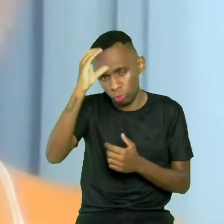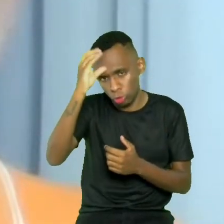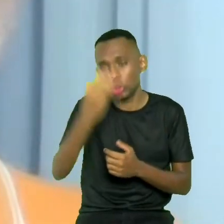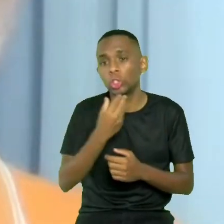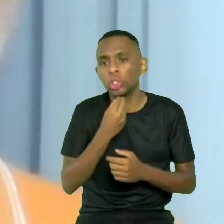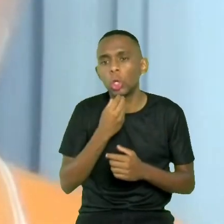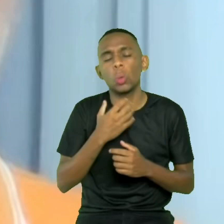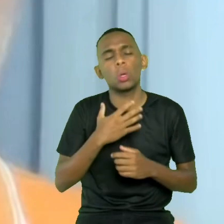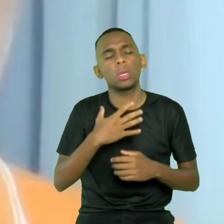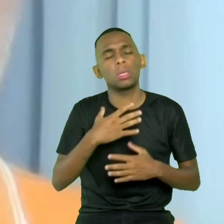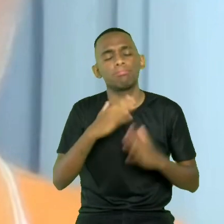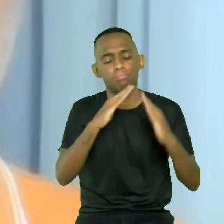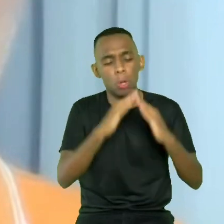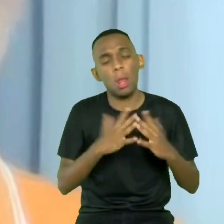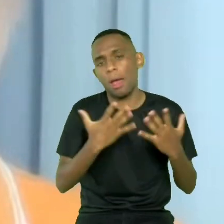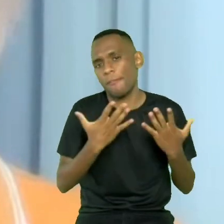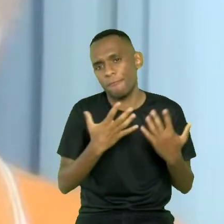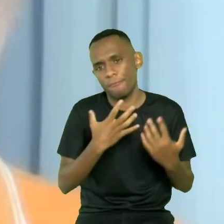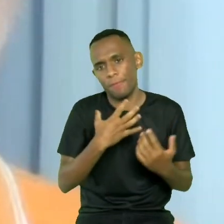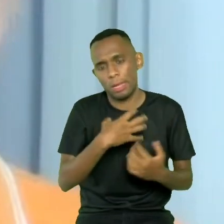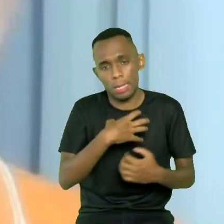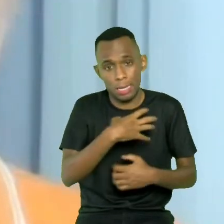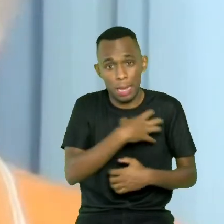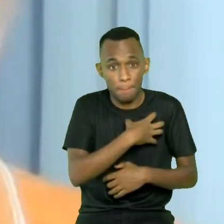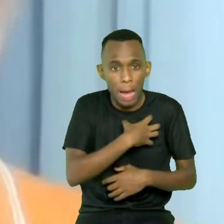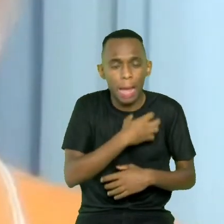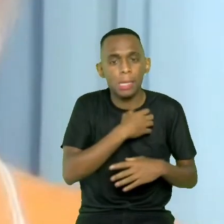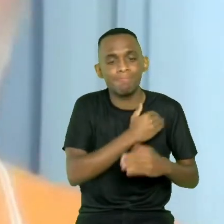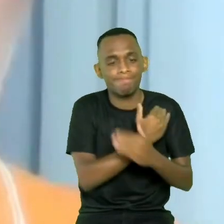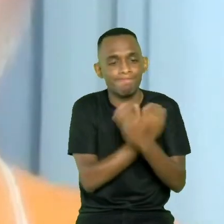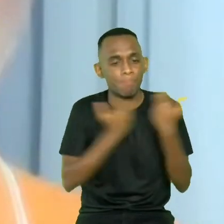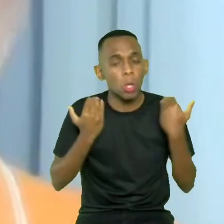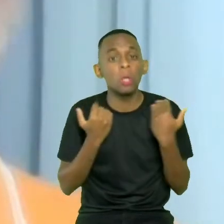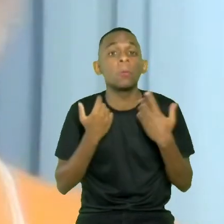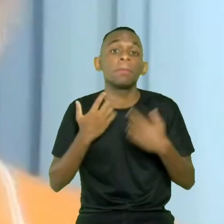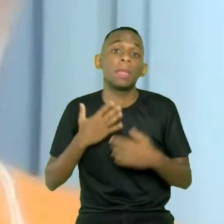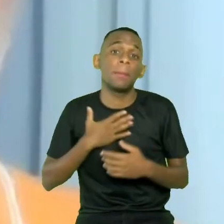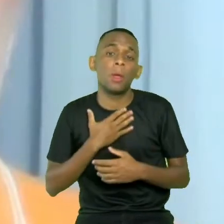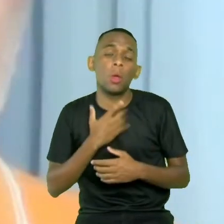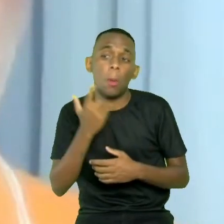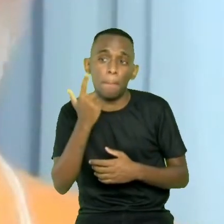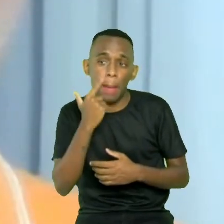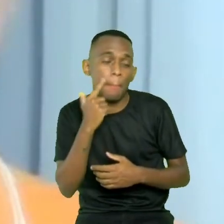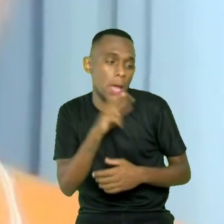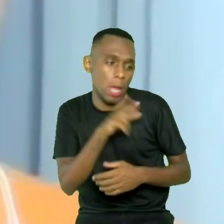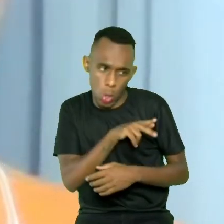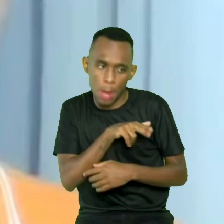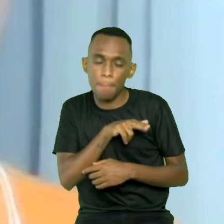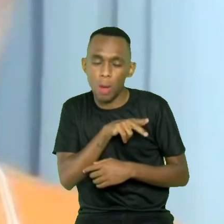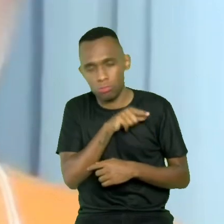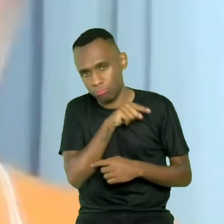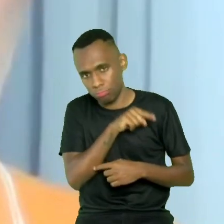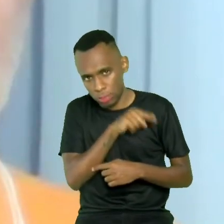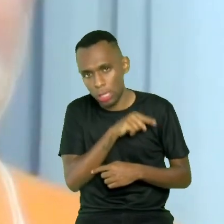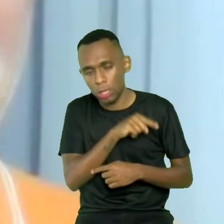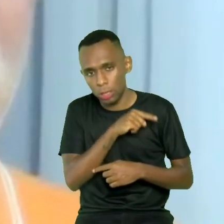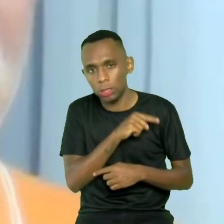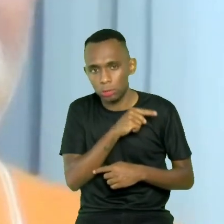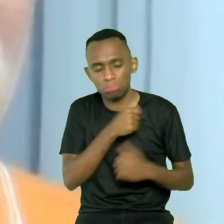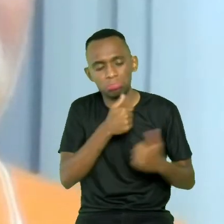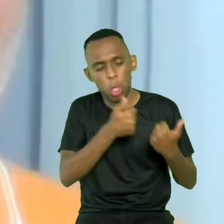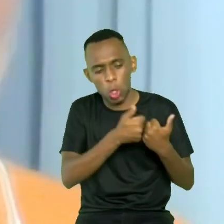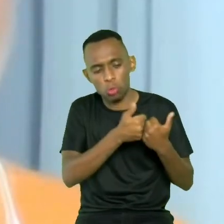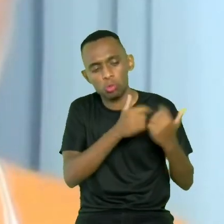Bahia, ele faleceu e meu pai era o irmão mais novo e o mais próximo dele.